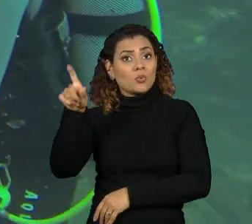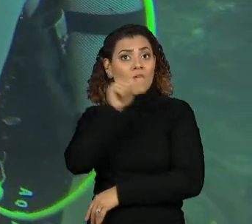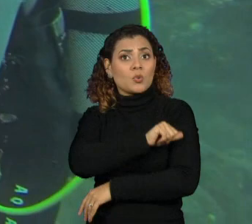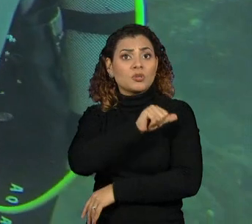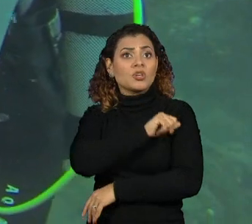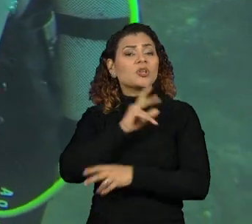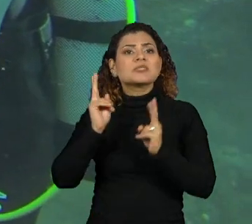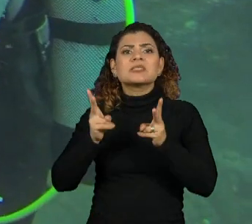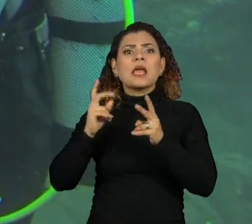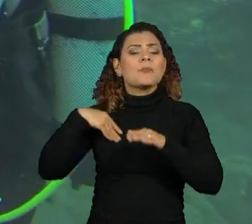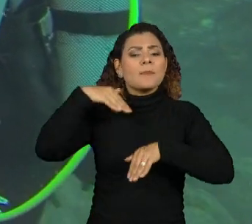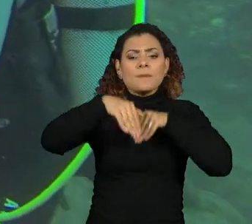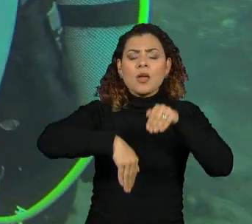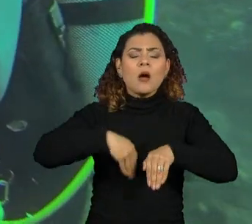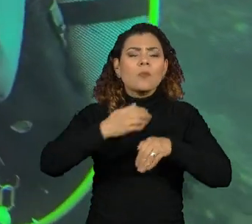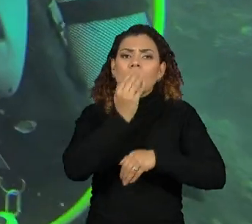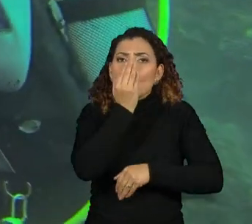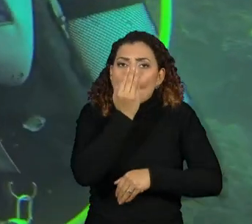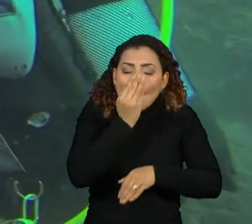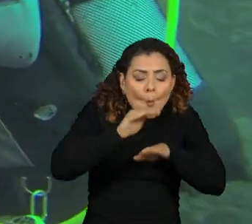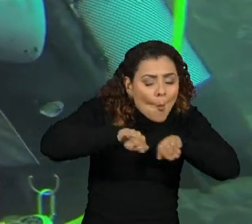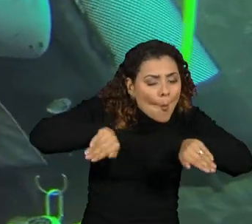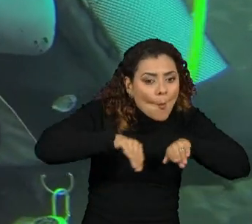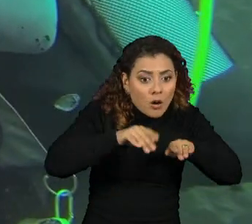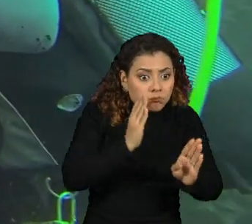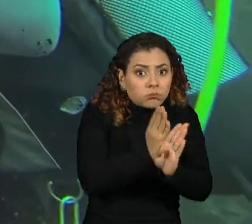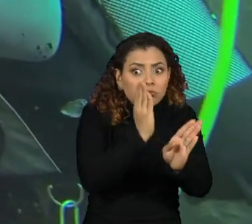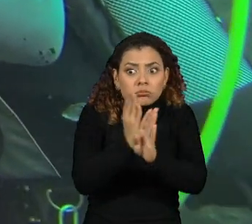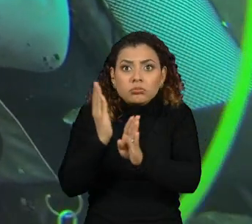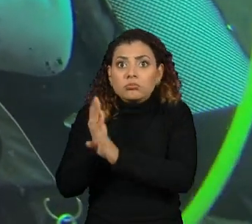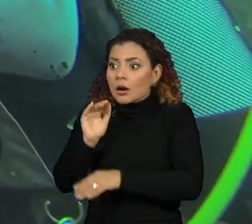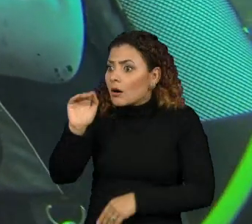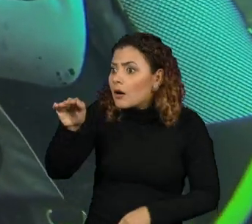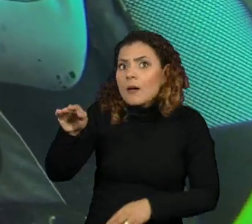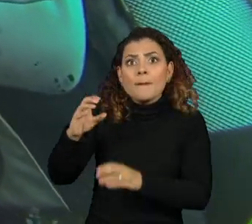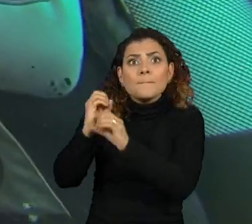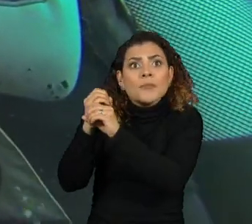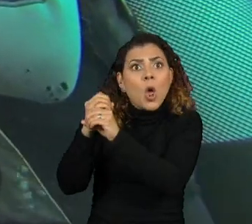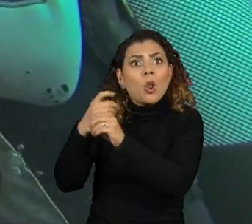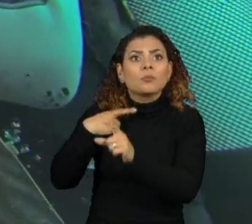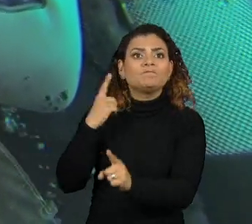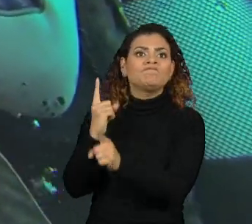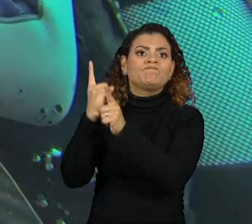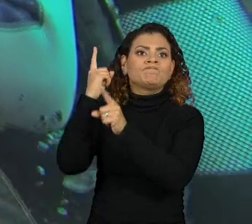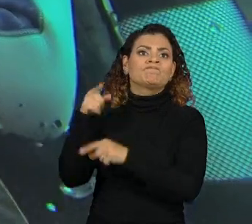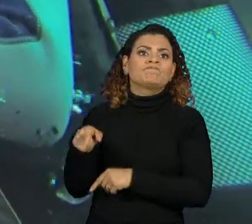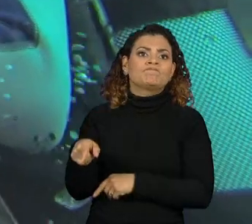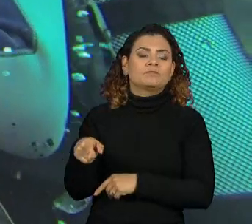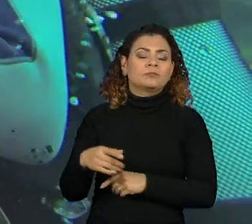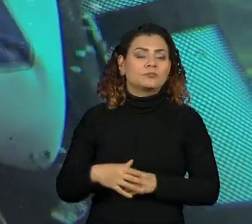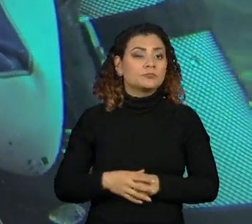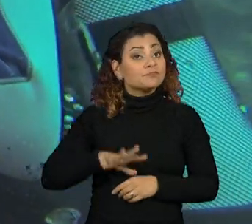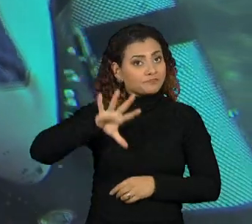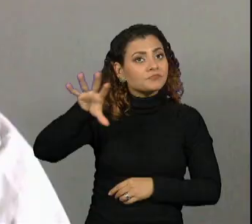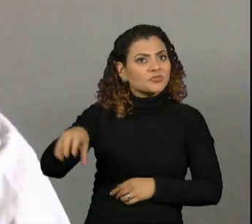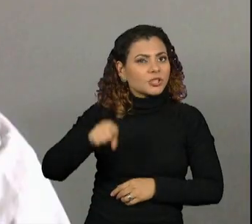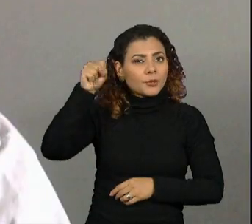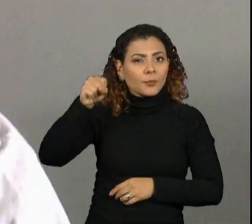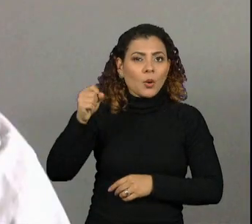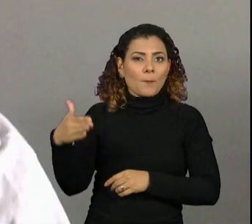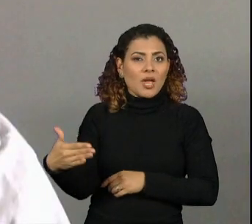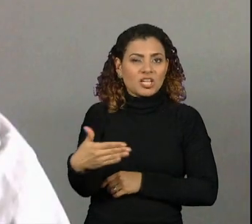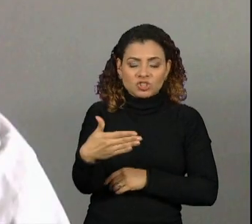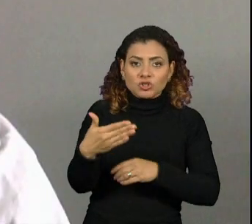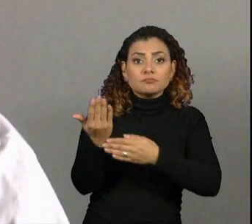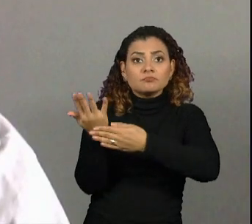procurada por mergulhadores. Eles alertaram os biólogos que capturaram o peixe. Pegamos o tecido dele e mandamos